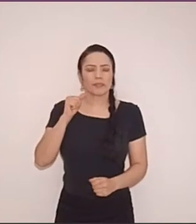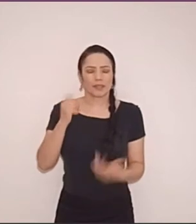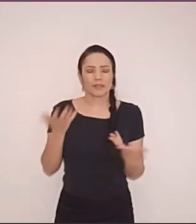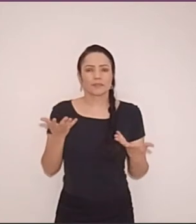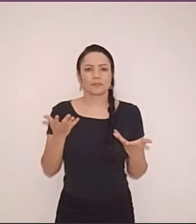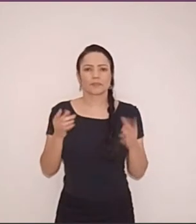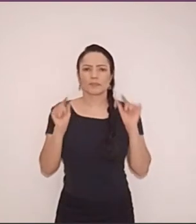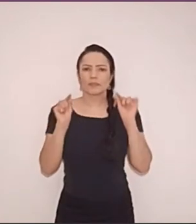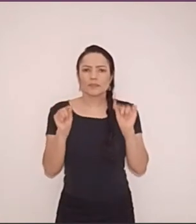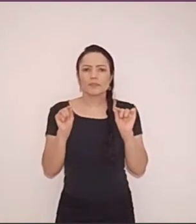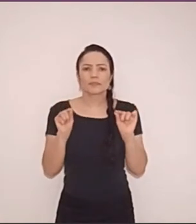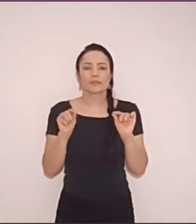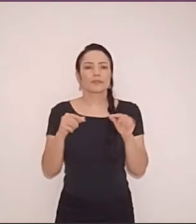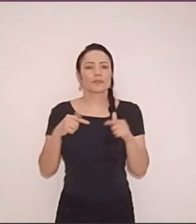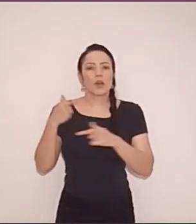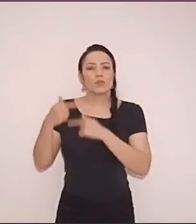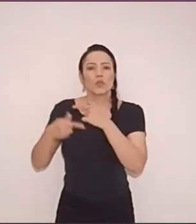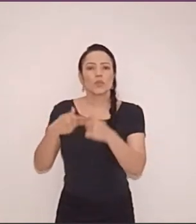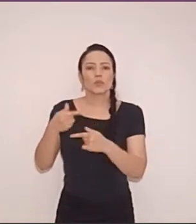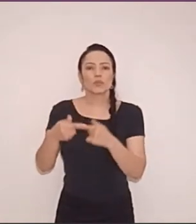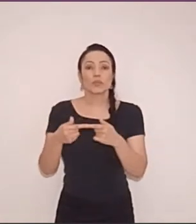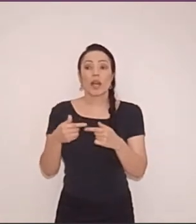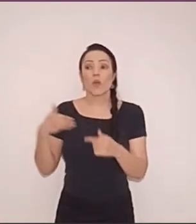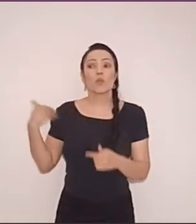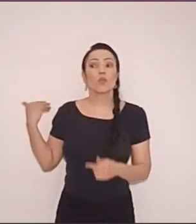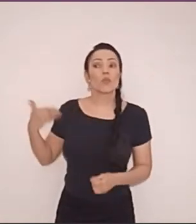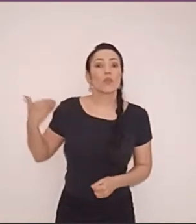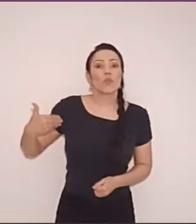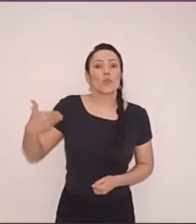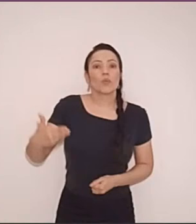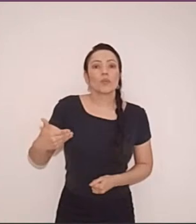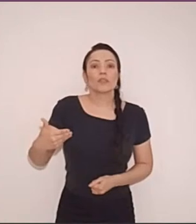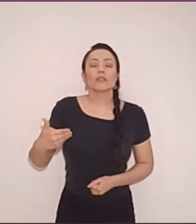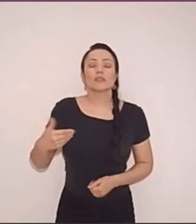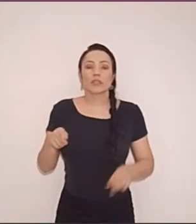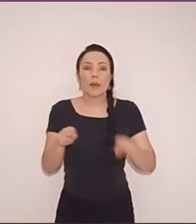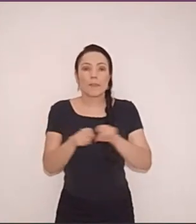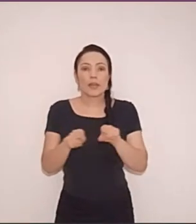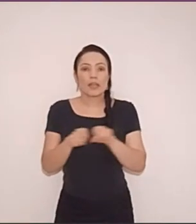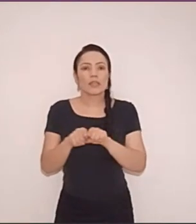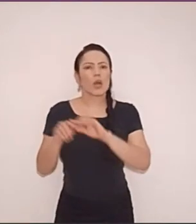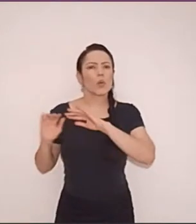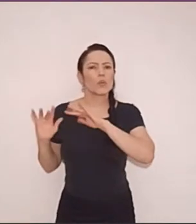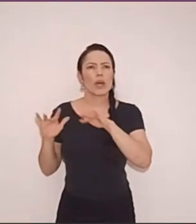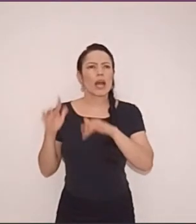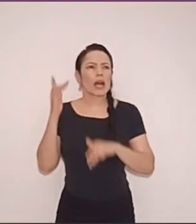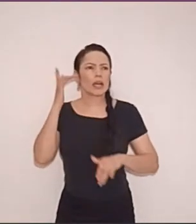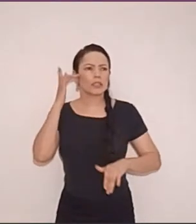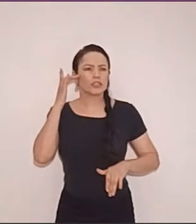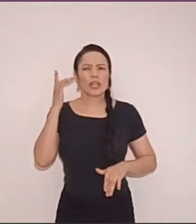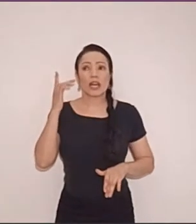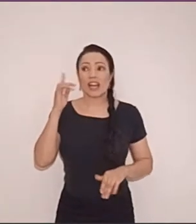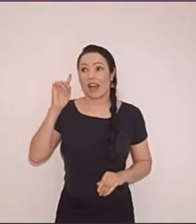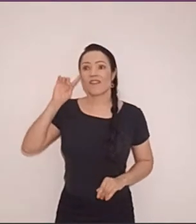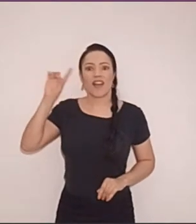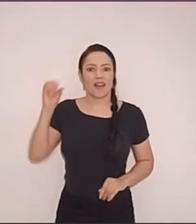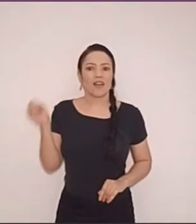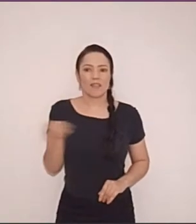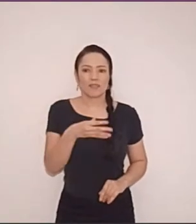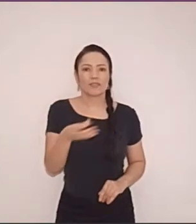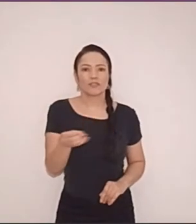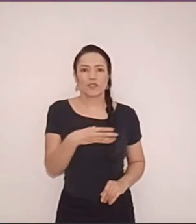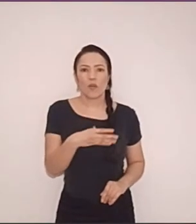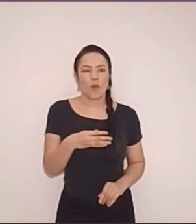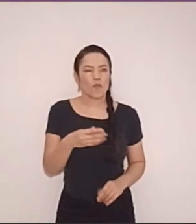essa questão que essa geração é tanta geração que está vindo de achar que tá inventando a roda né